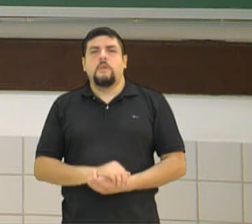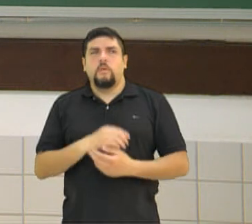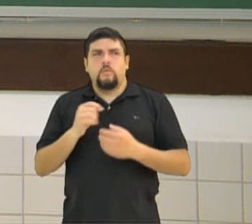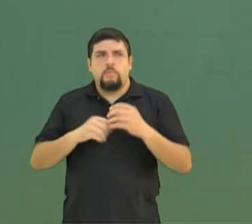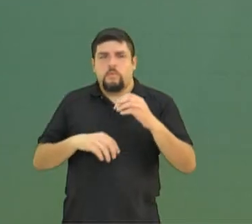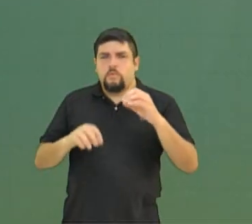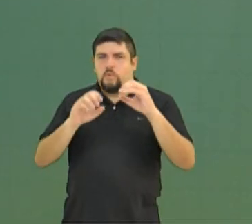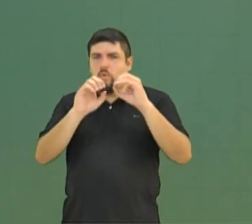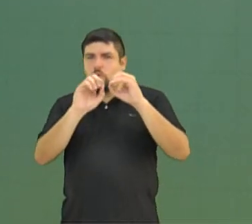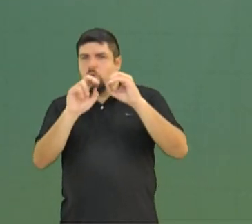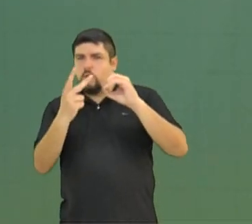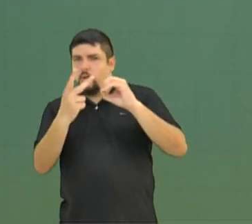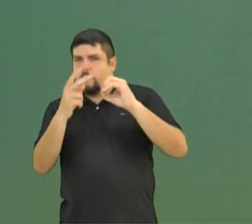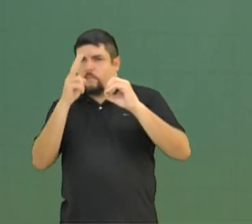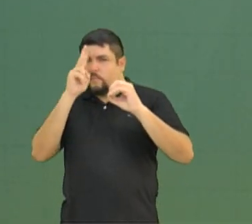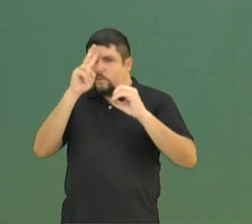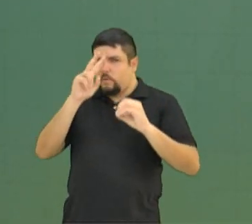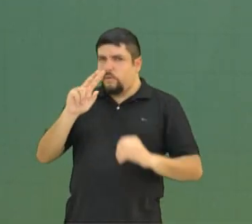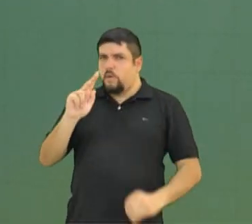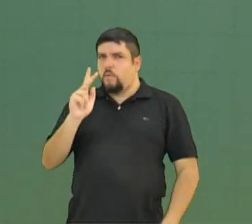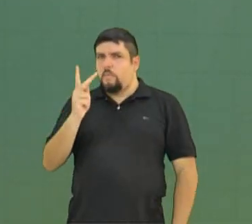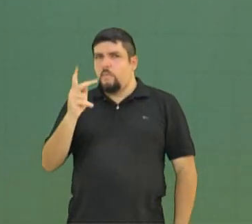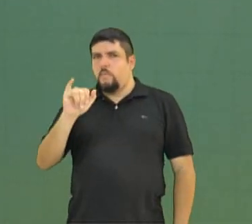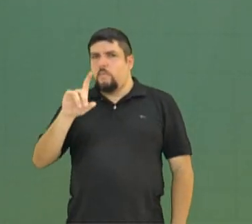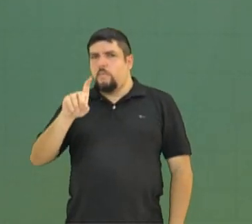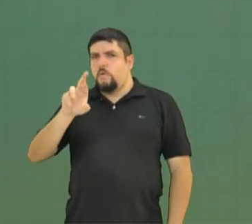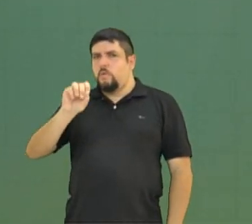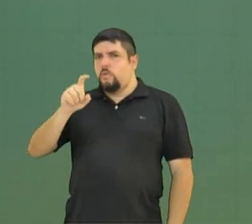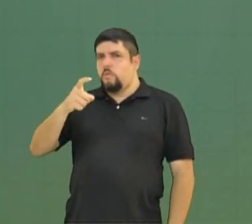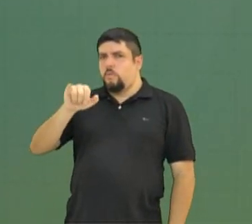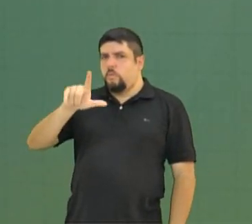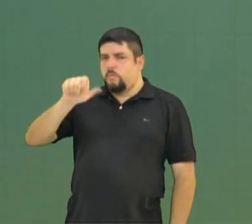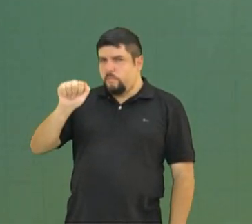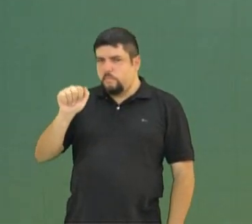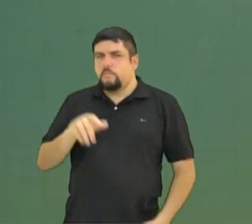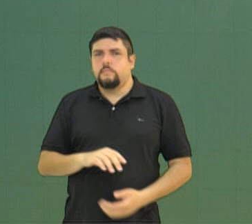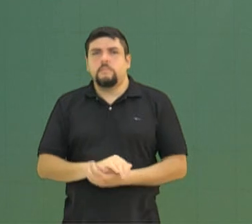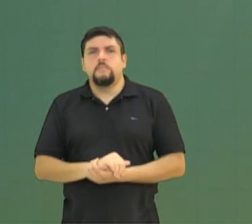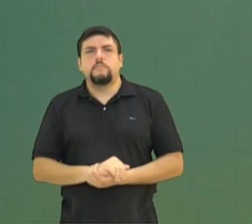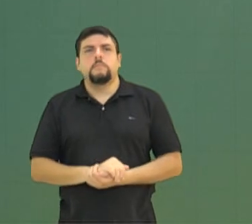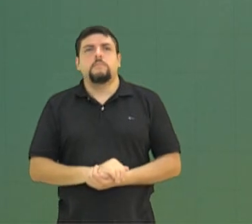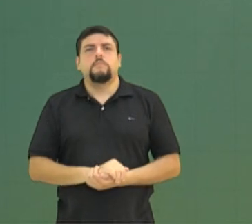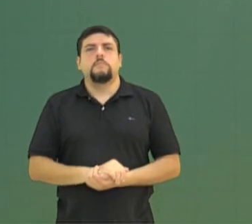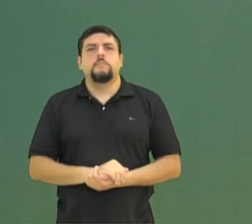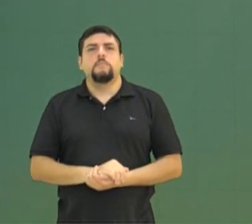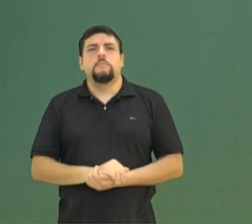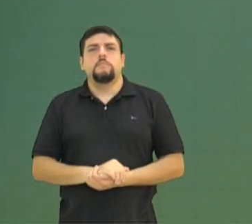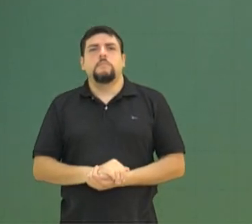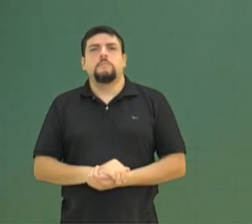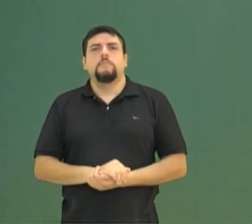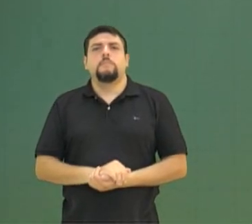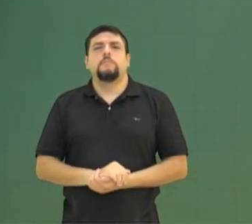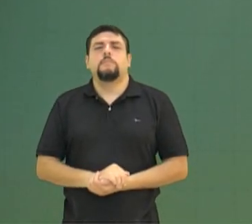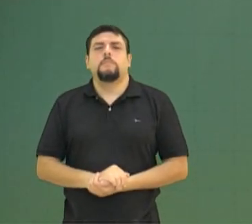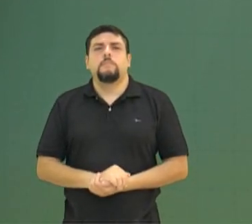certo? Aqui para baixo nós temos hidrogênio, aqui eu tenho metil, aqui eu tenho